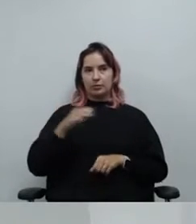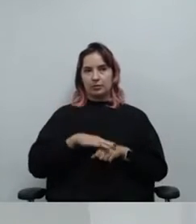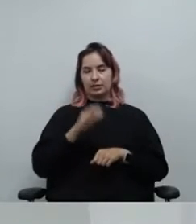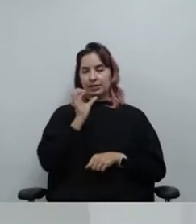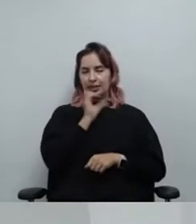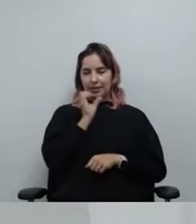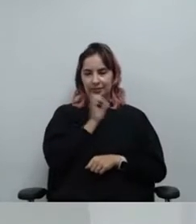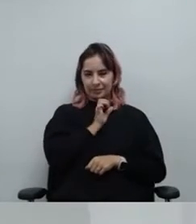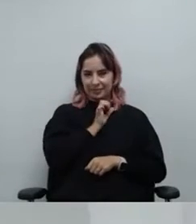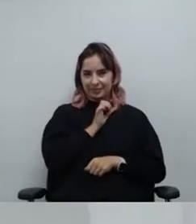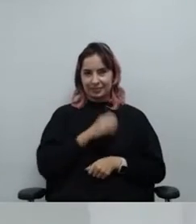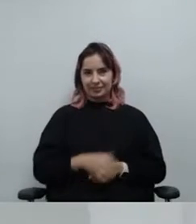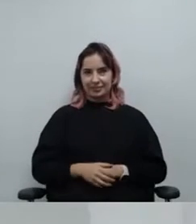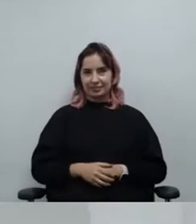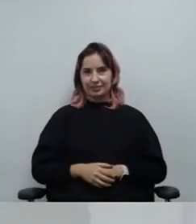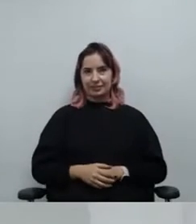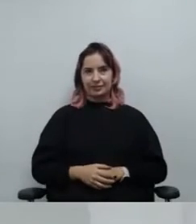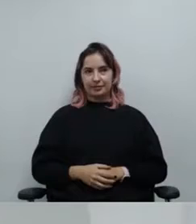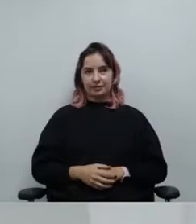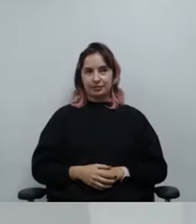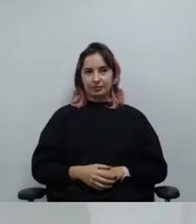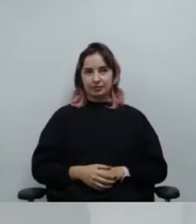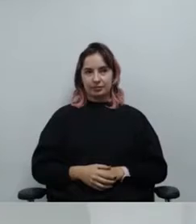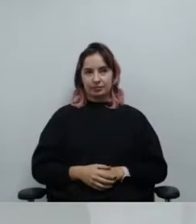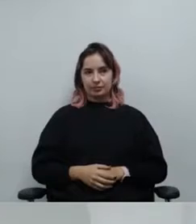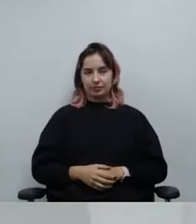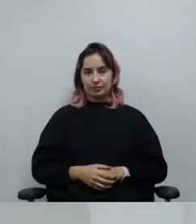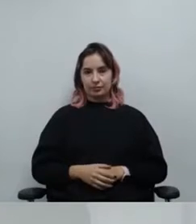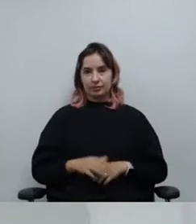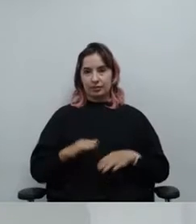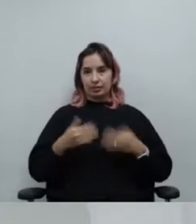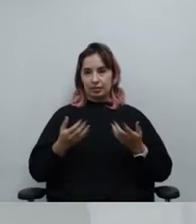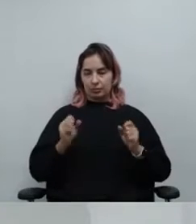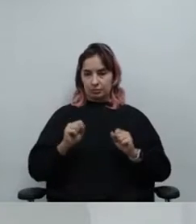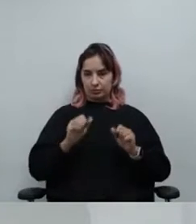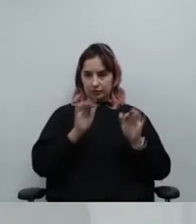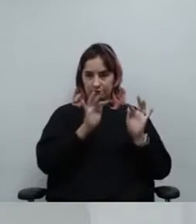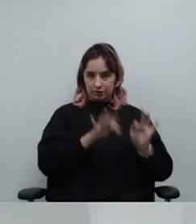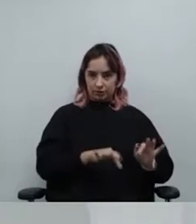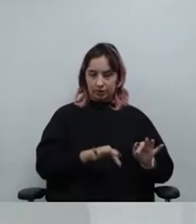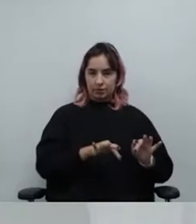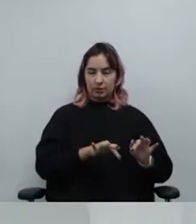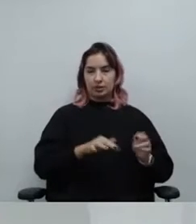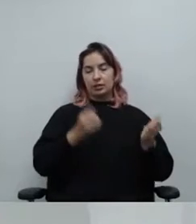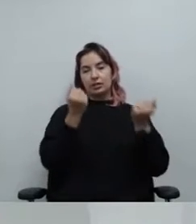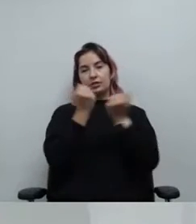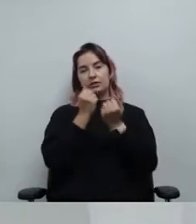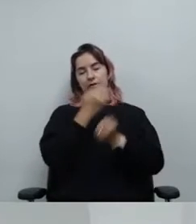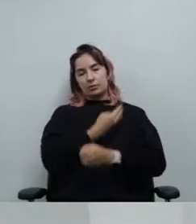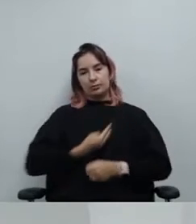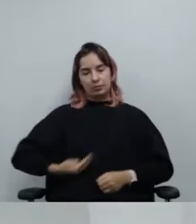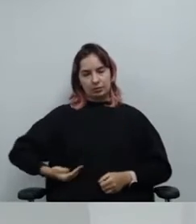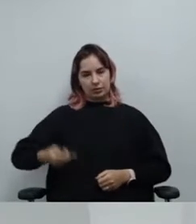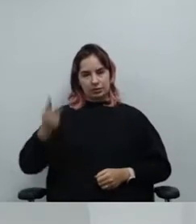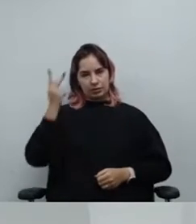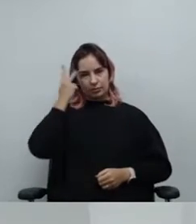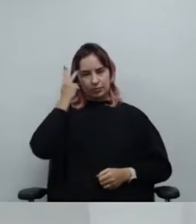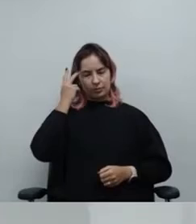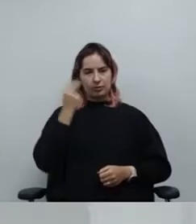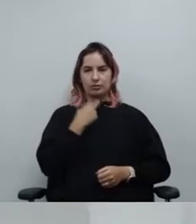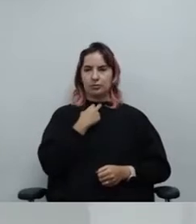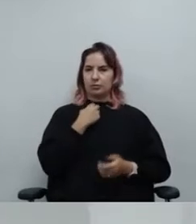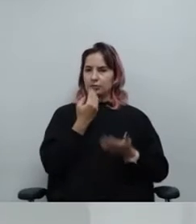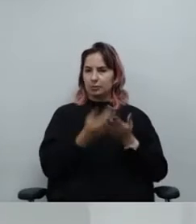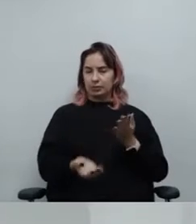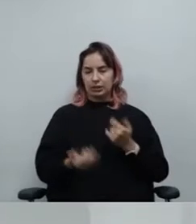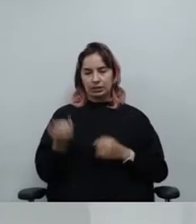vida. Chegou aqui, já... Pum. E, então, para encerrar, a Defensoria Pública de São Paulo não pode perder essa